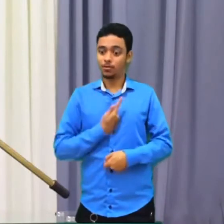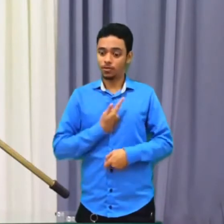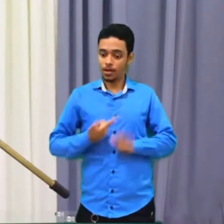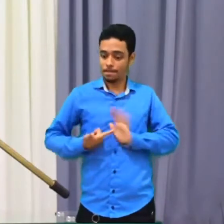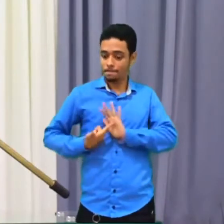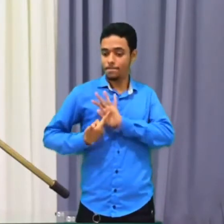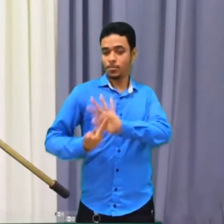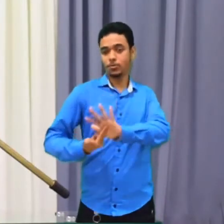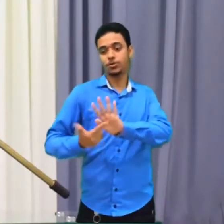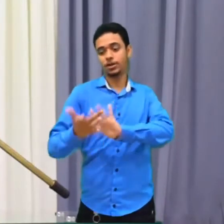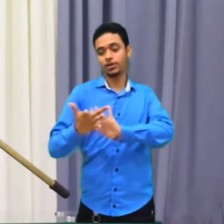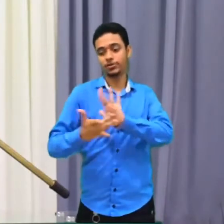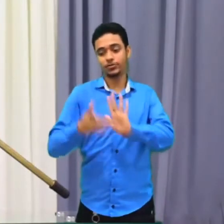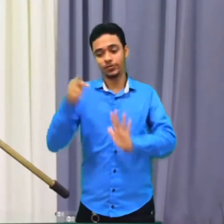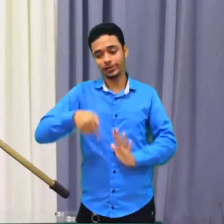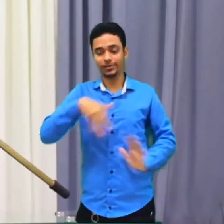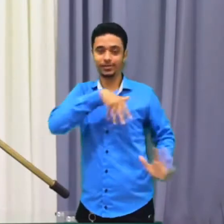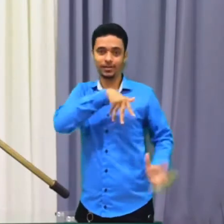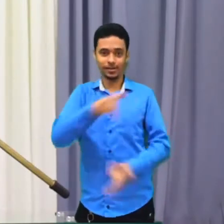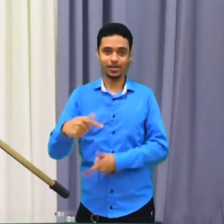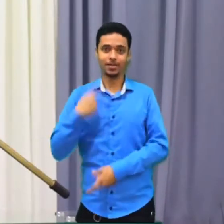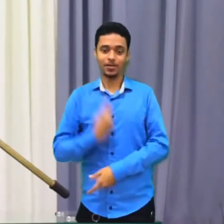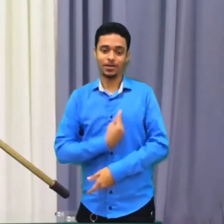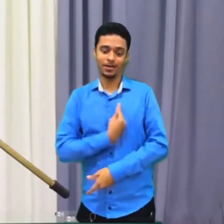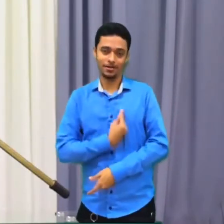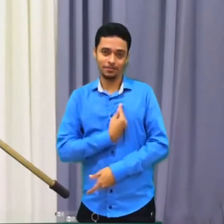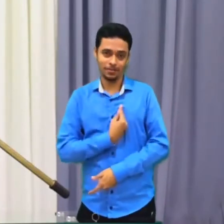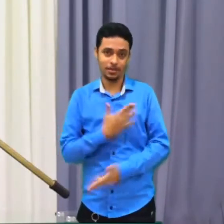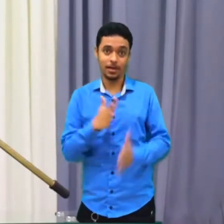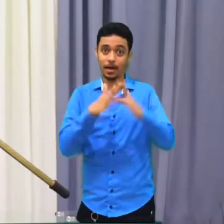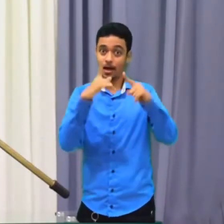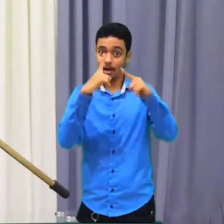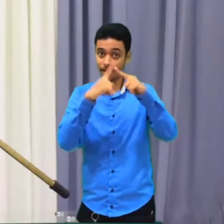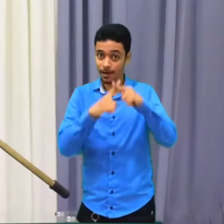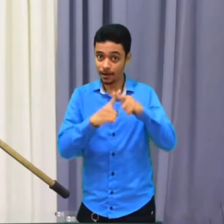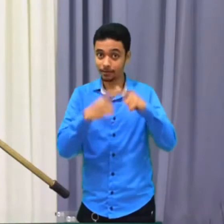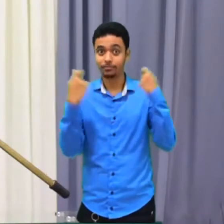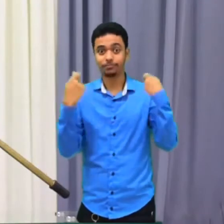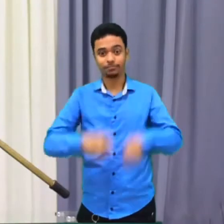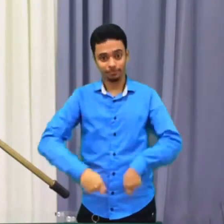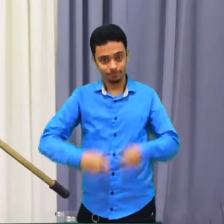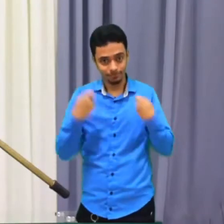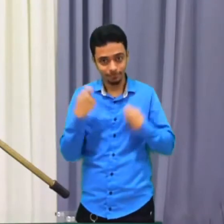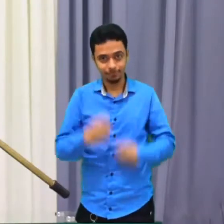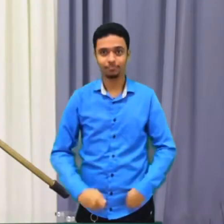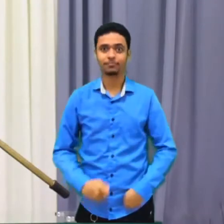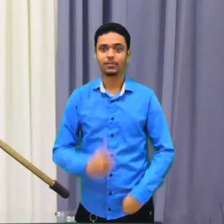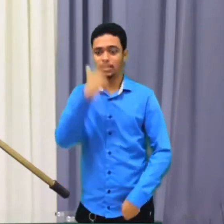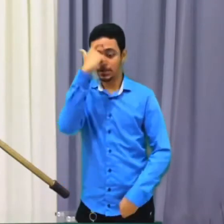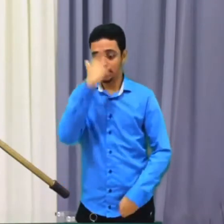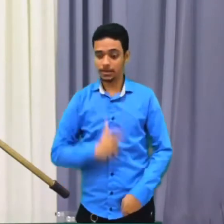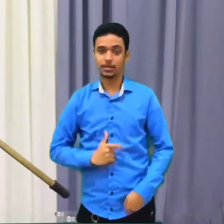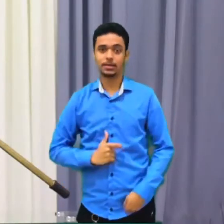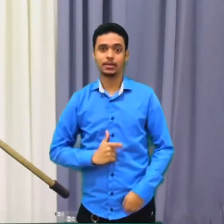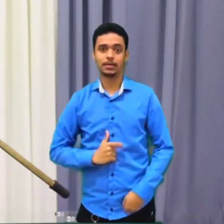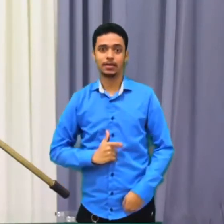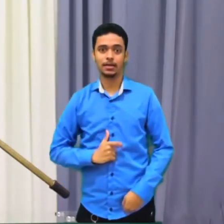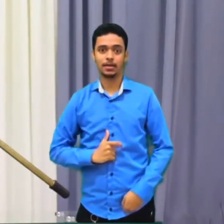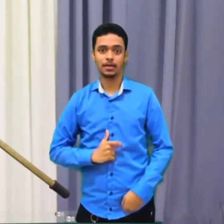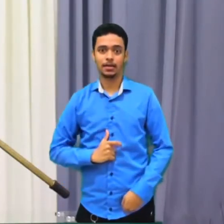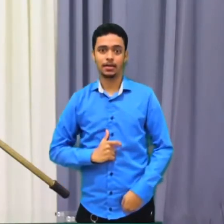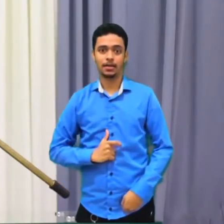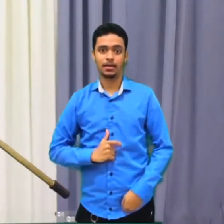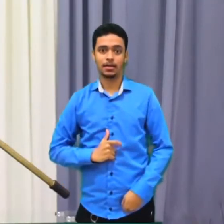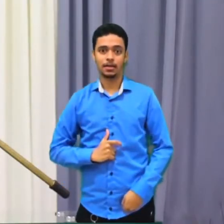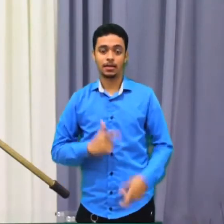Cristo na terra. A igreja precisa ser a presença visível de